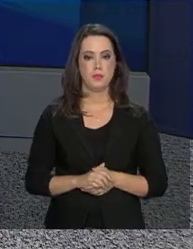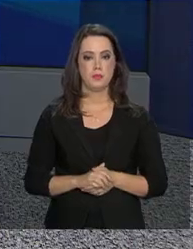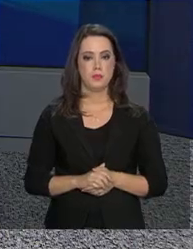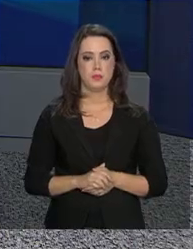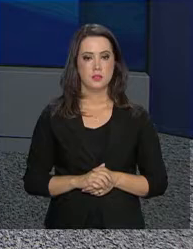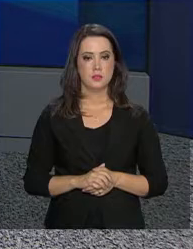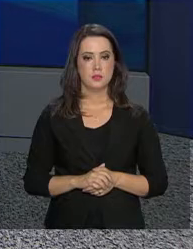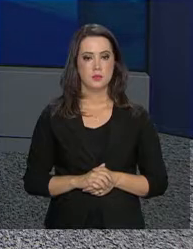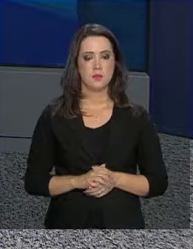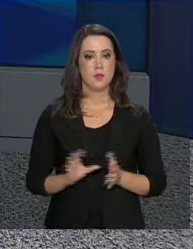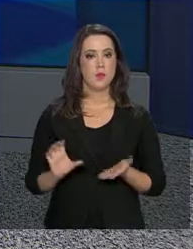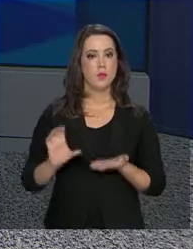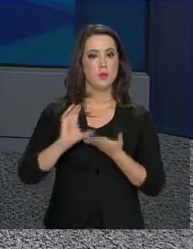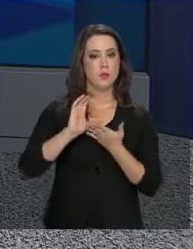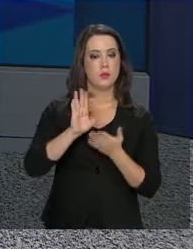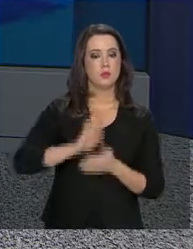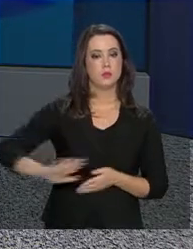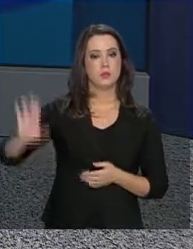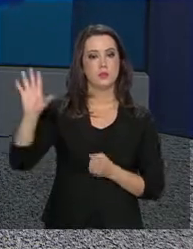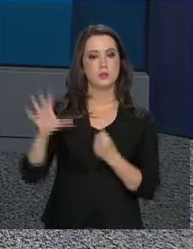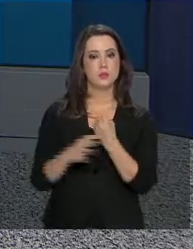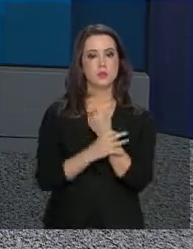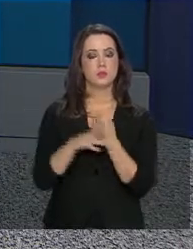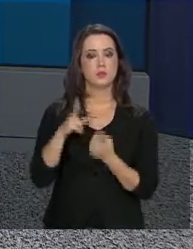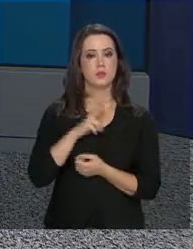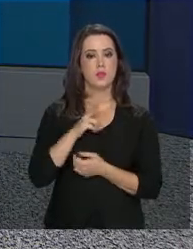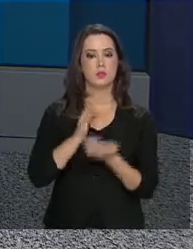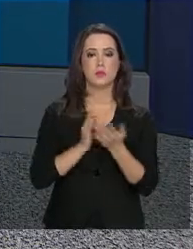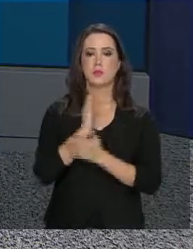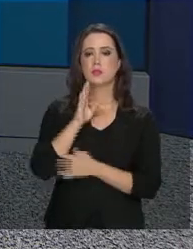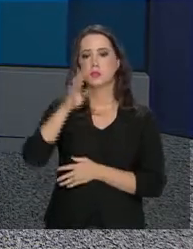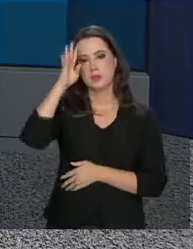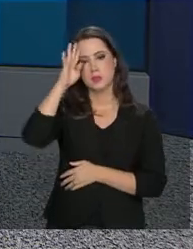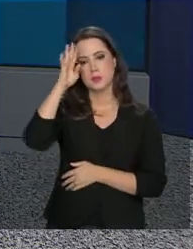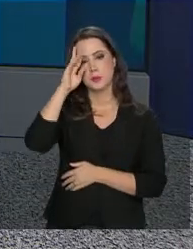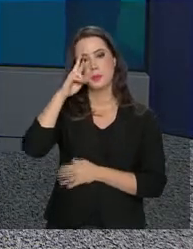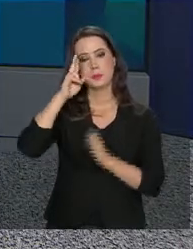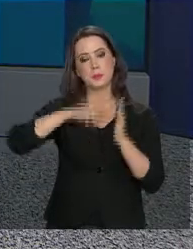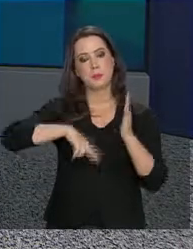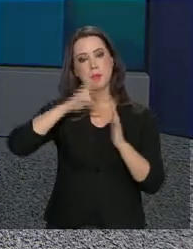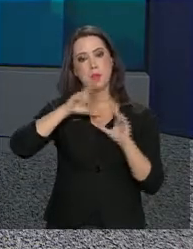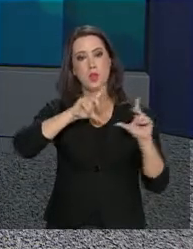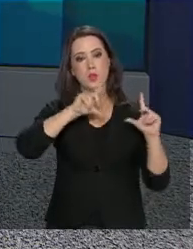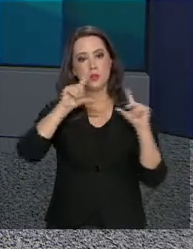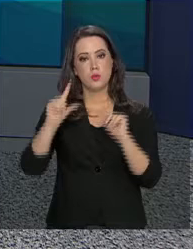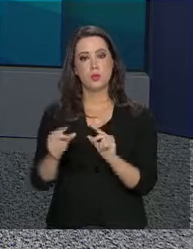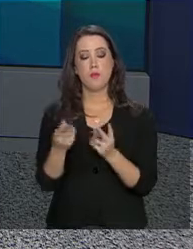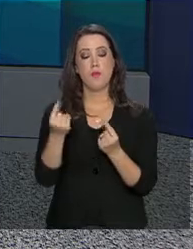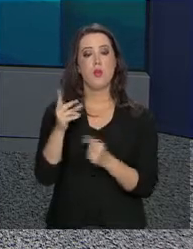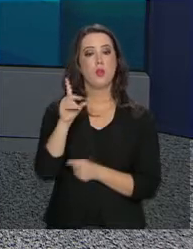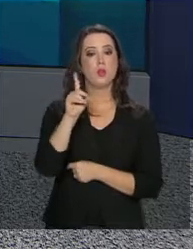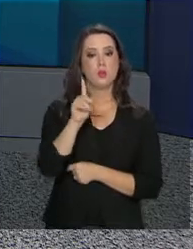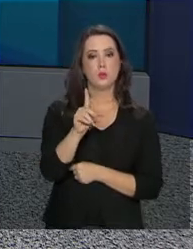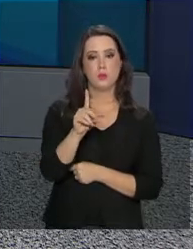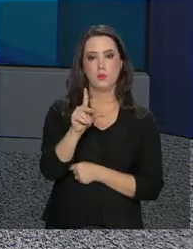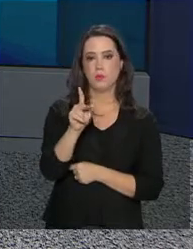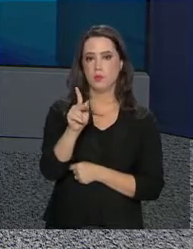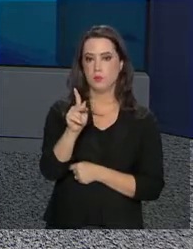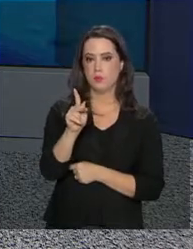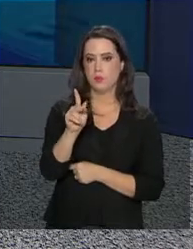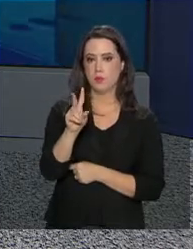o conselho nacional de seguros privados aprovou nesta quarta feira uma resolução que reduz o seguro obrigatório